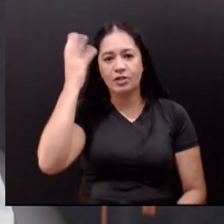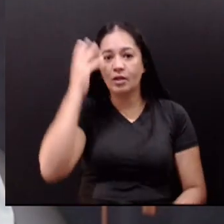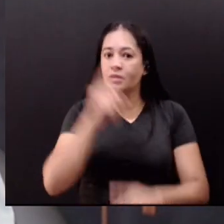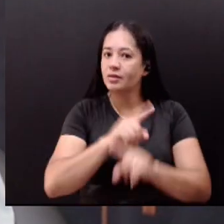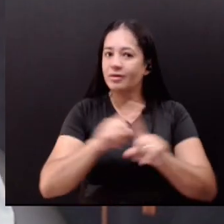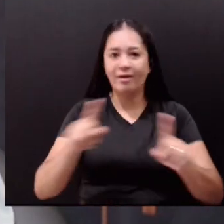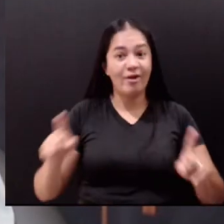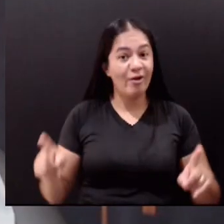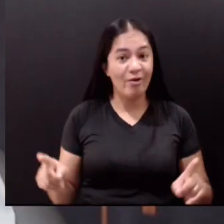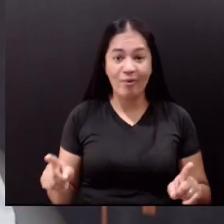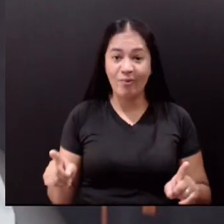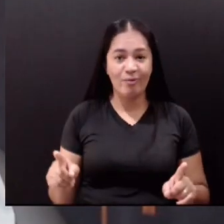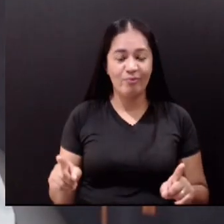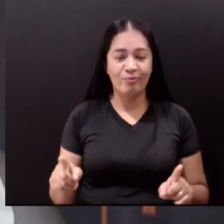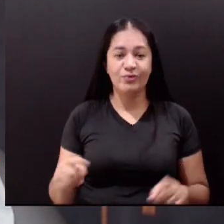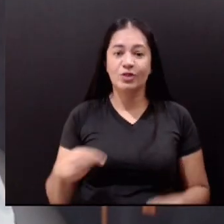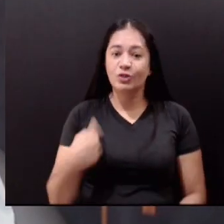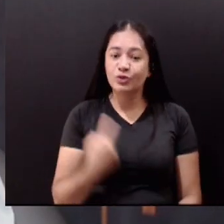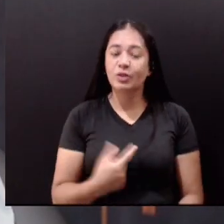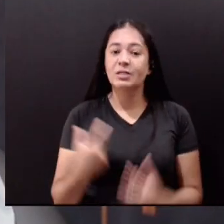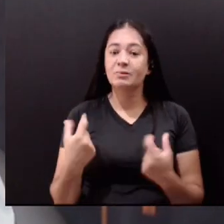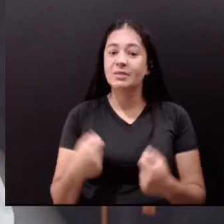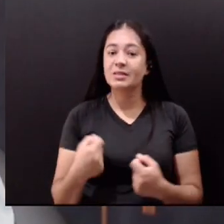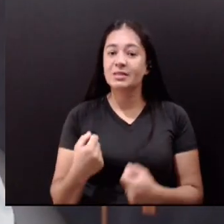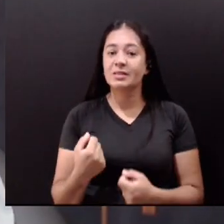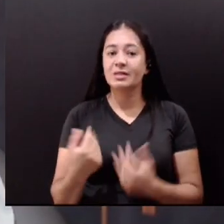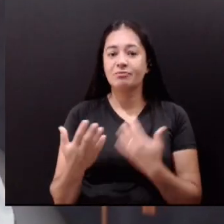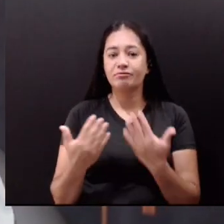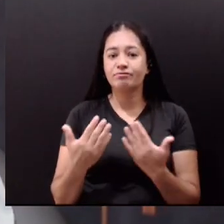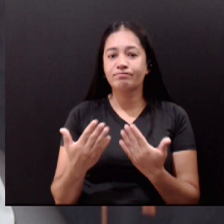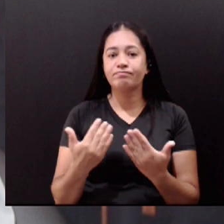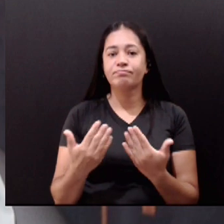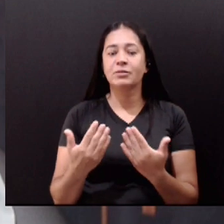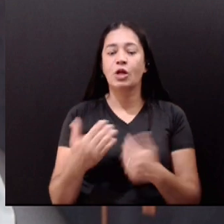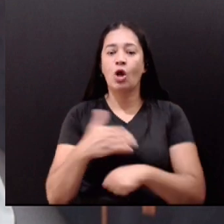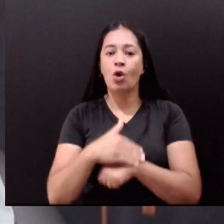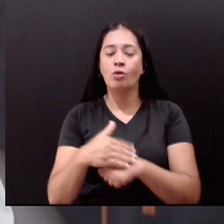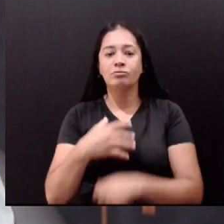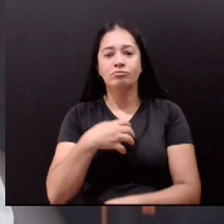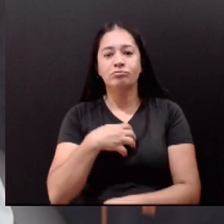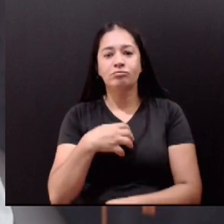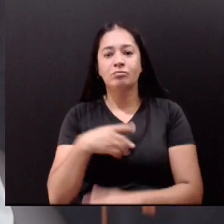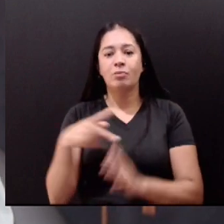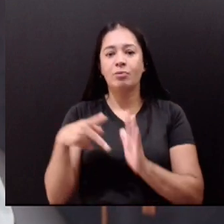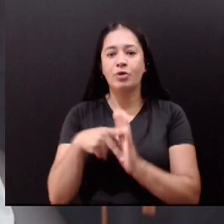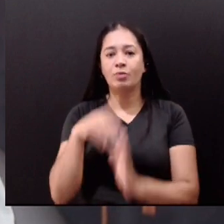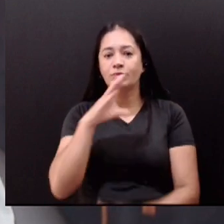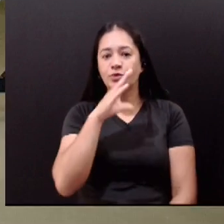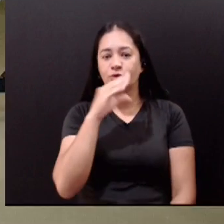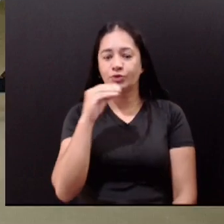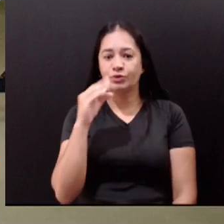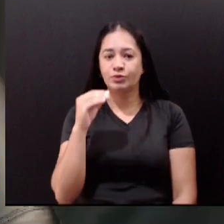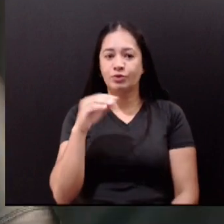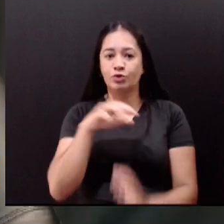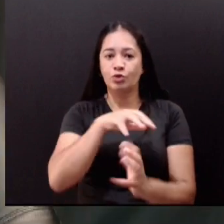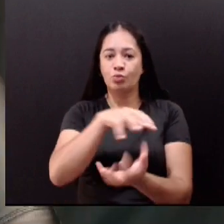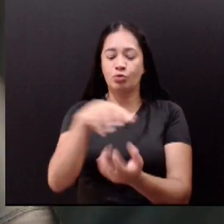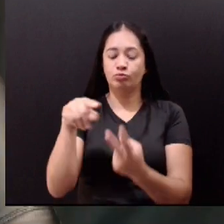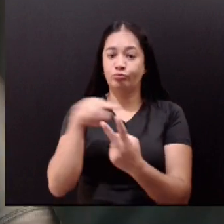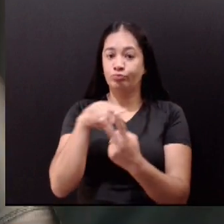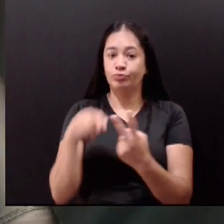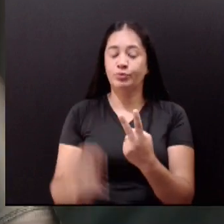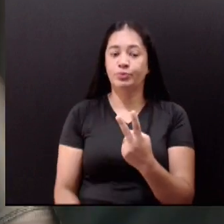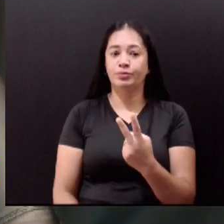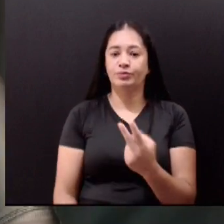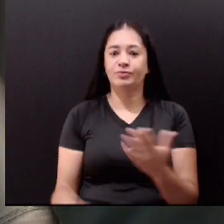a gente tem que lidar com essas validações, esses sentimentos dos adolescentes nesses 2 mundos. Muito bem, 8h56,